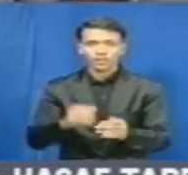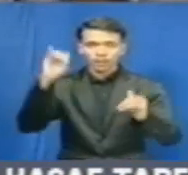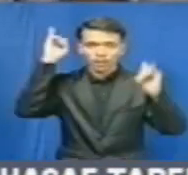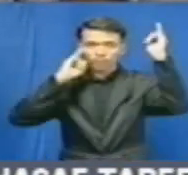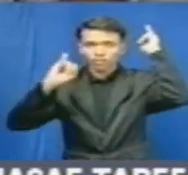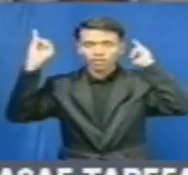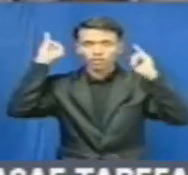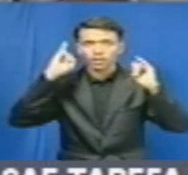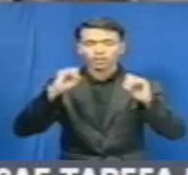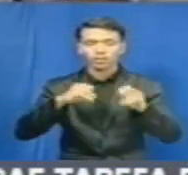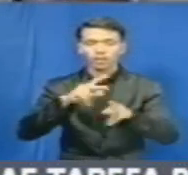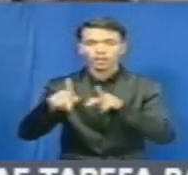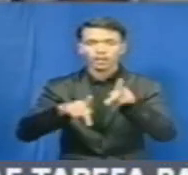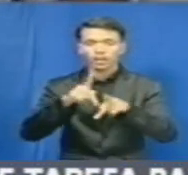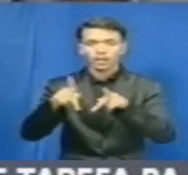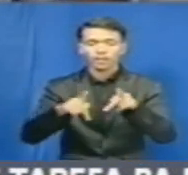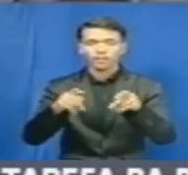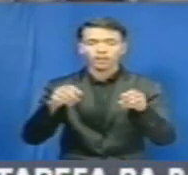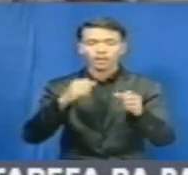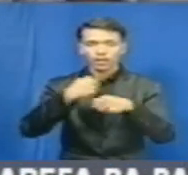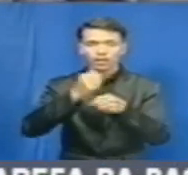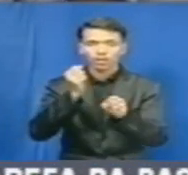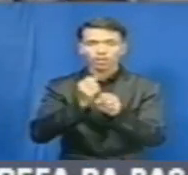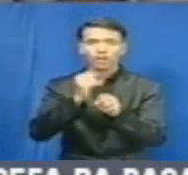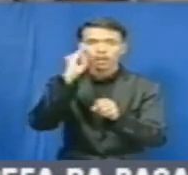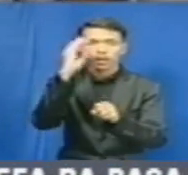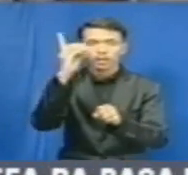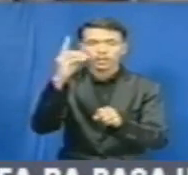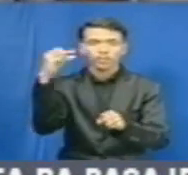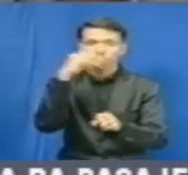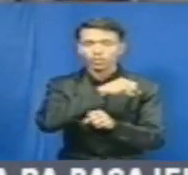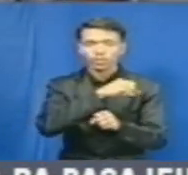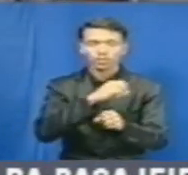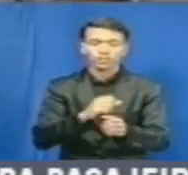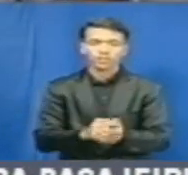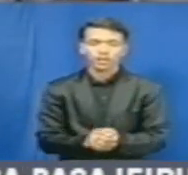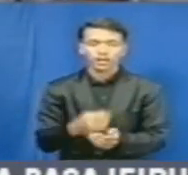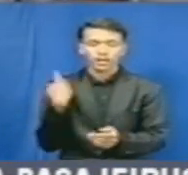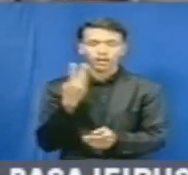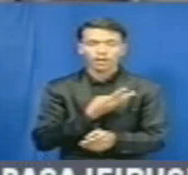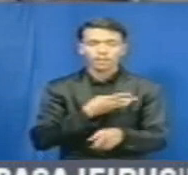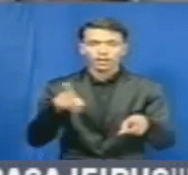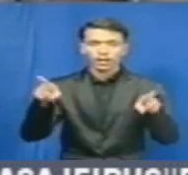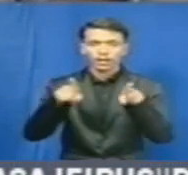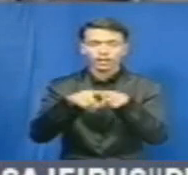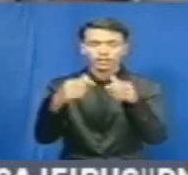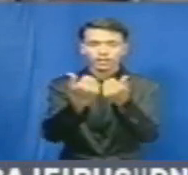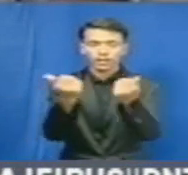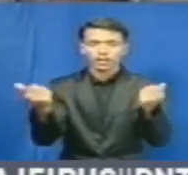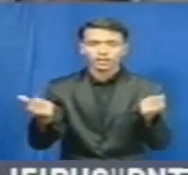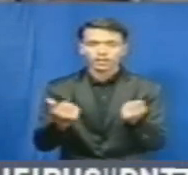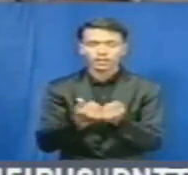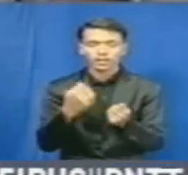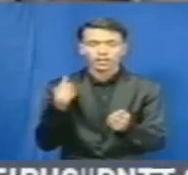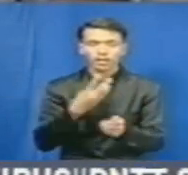informação nebe que é uma ou ID falso valo nela los tanem ba ami nudar agensi lain ami